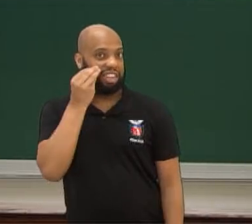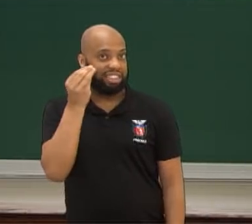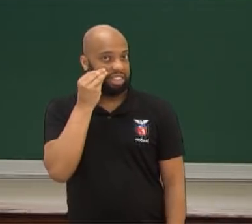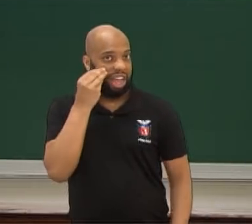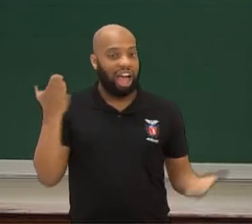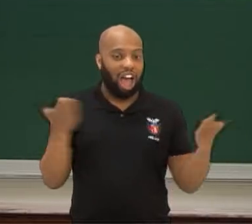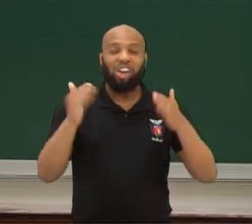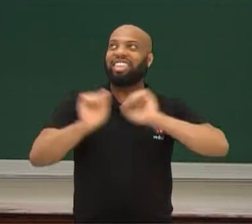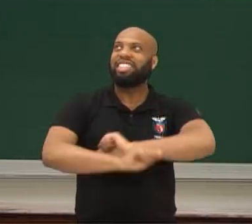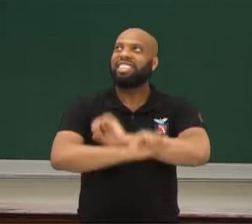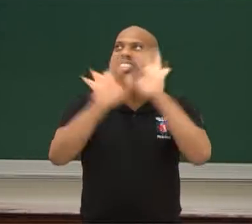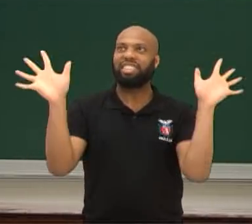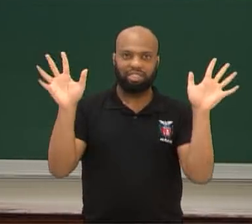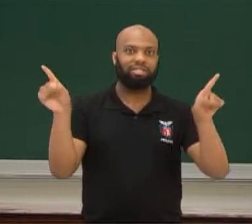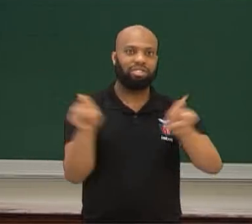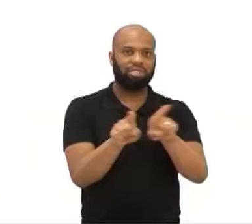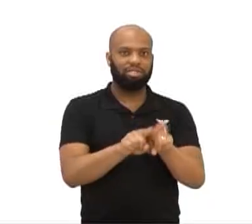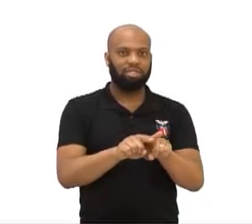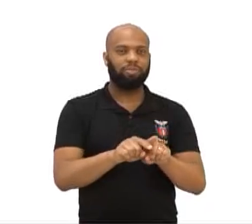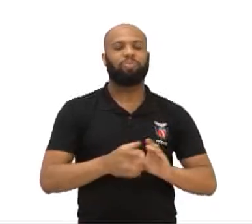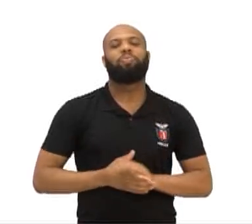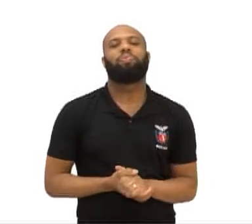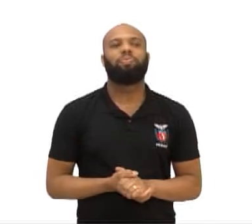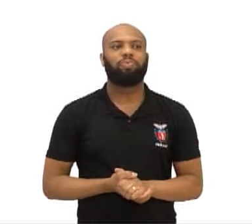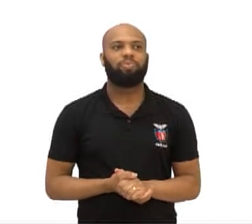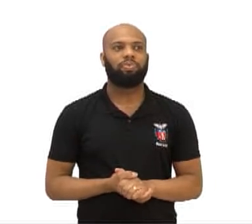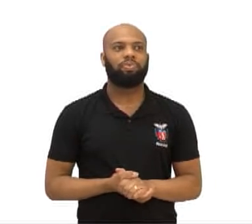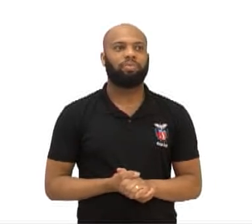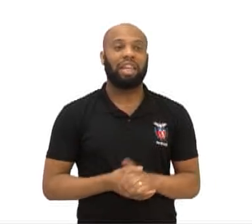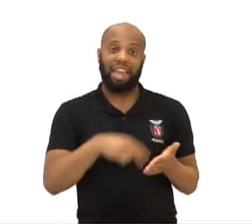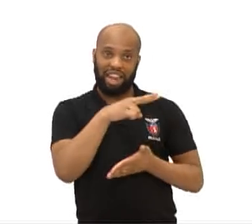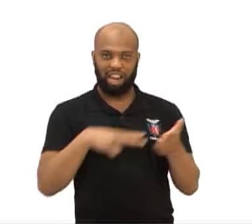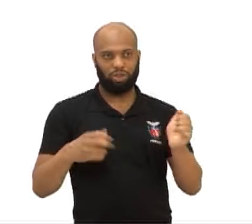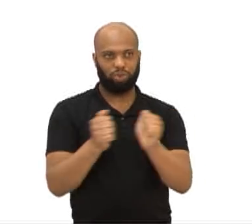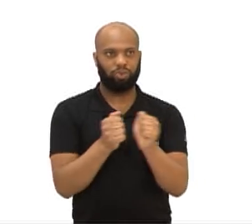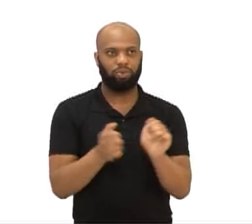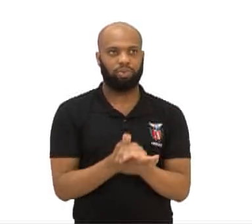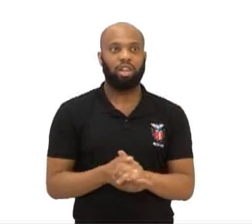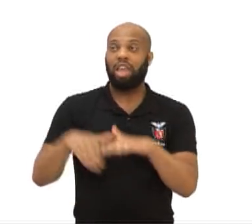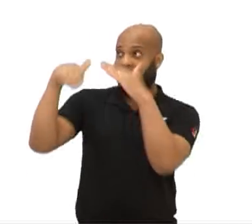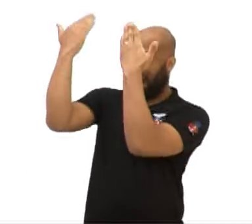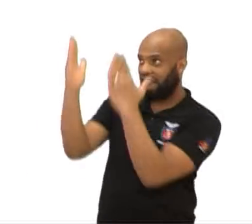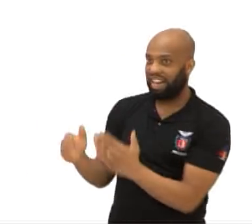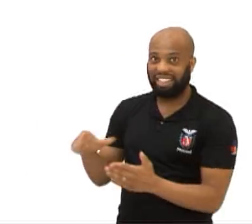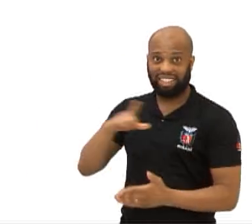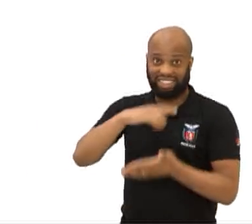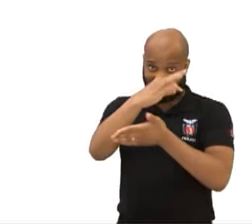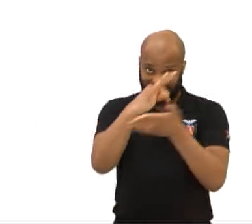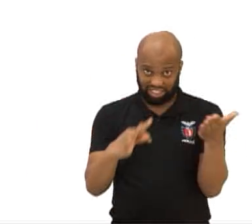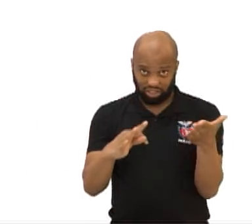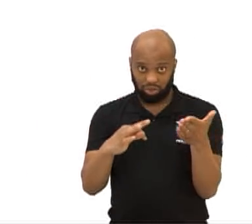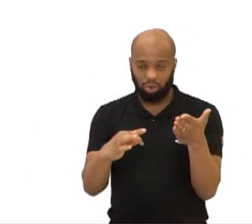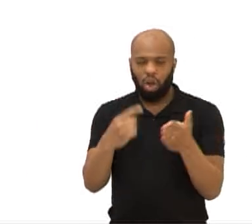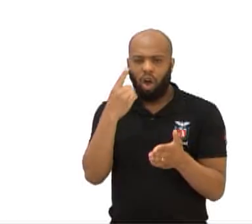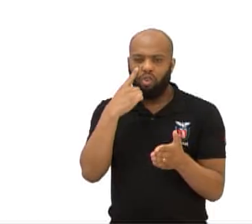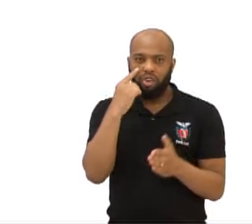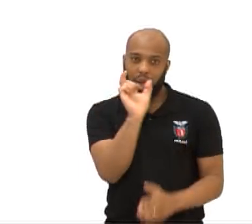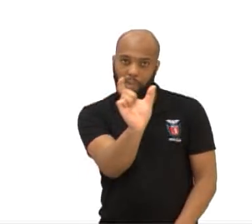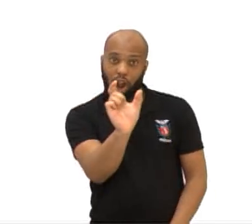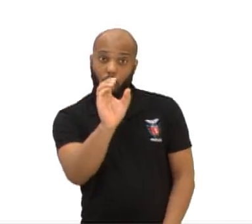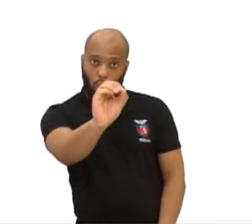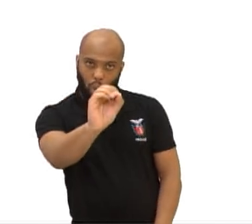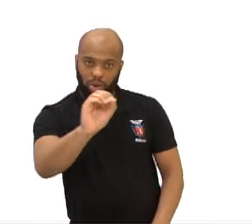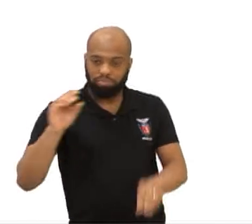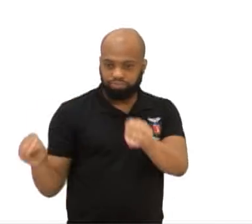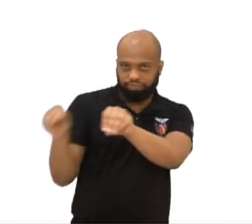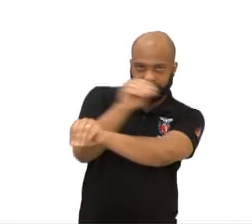melhor, né, entende melhor as relações conceituais aí. Então leiam aqui comigo. Olha, analise o fragmento e a presença do pronome oblíquo referencial